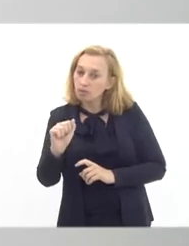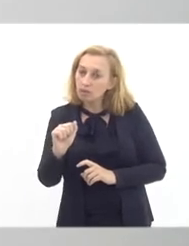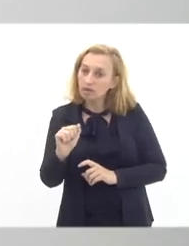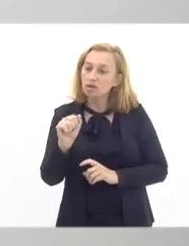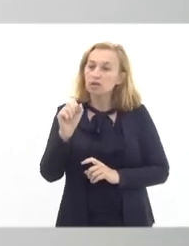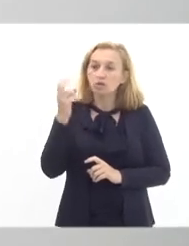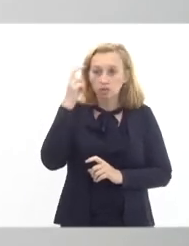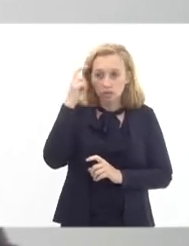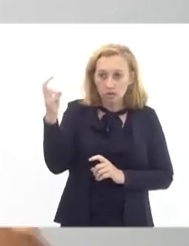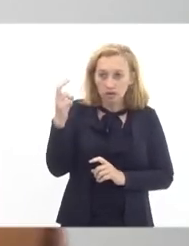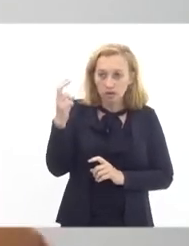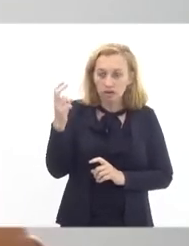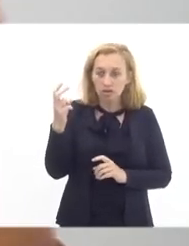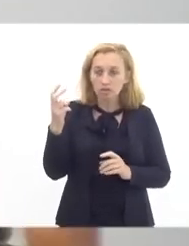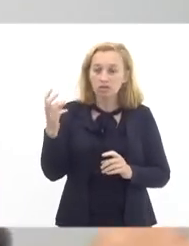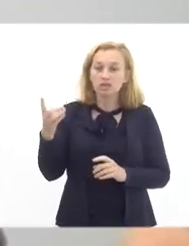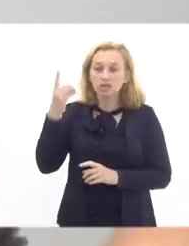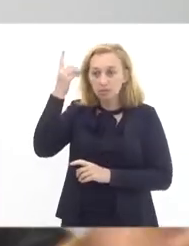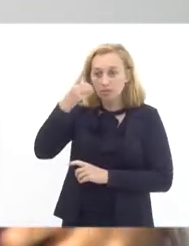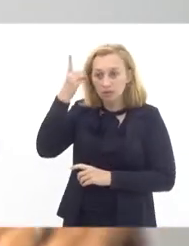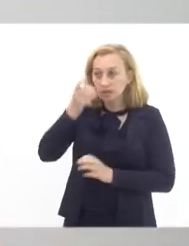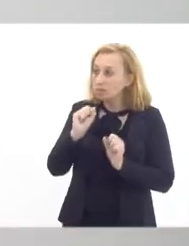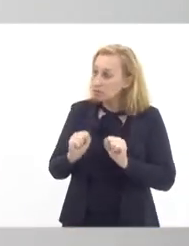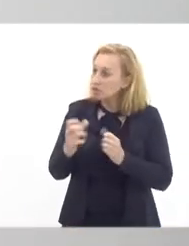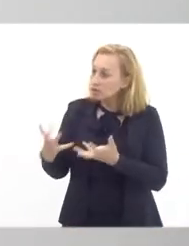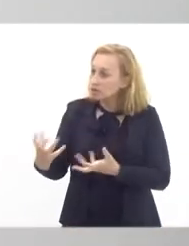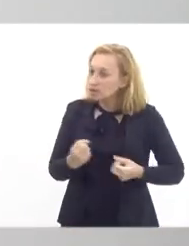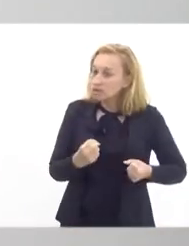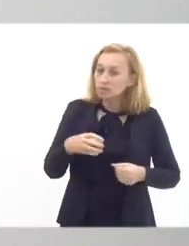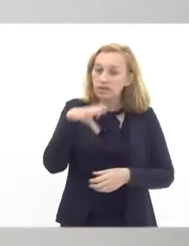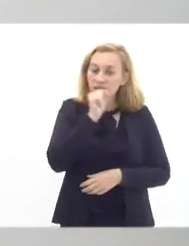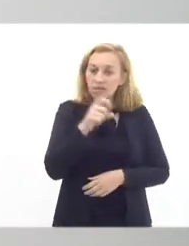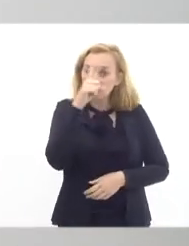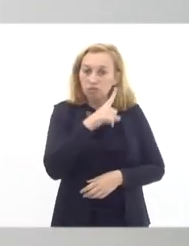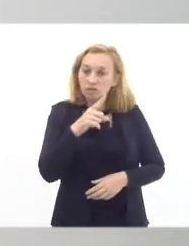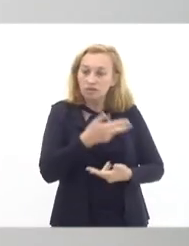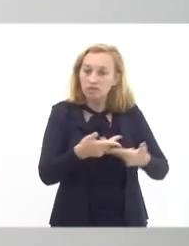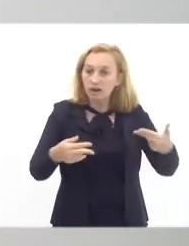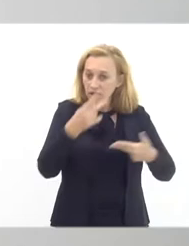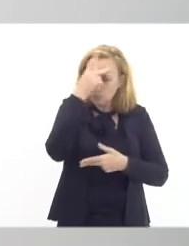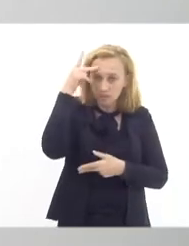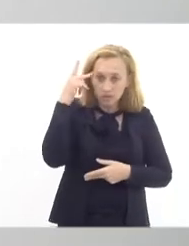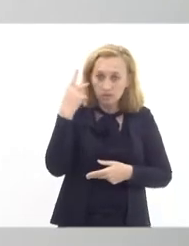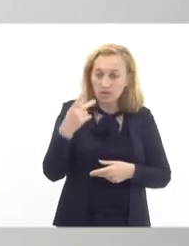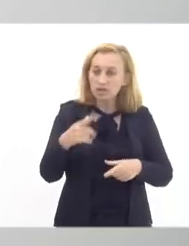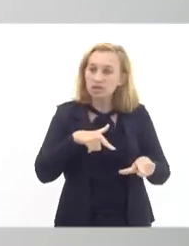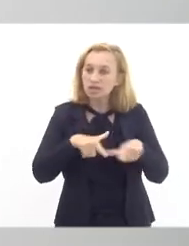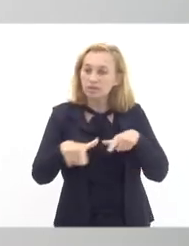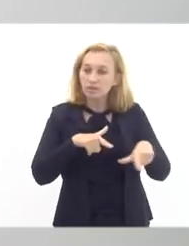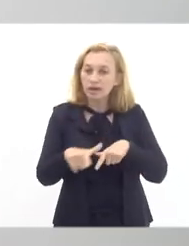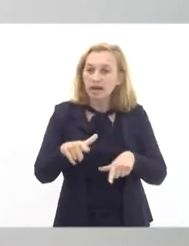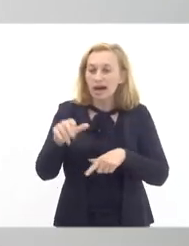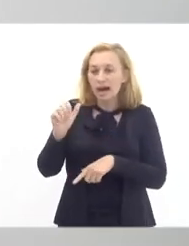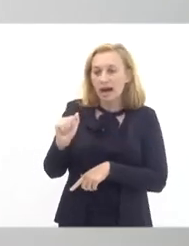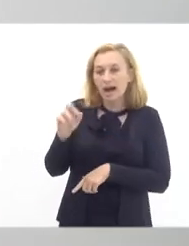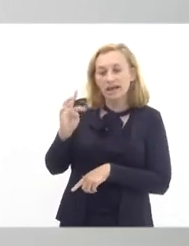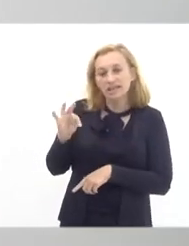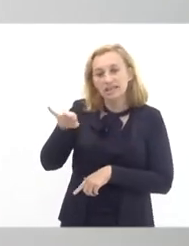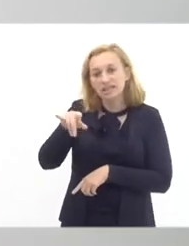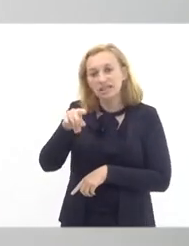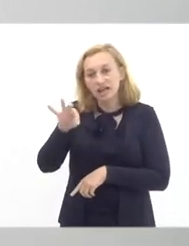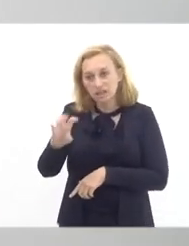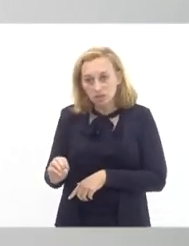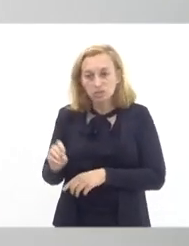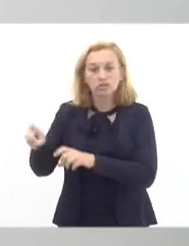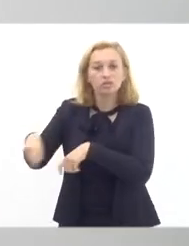deputado Eliomar, pode acolher sábado e domingo tanta gente que trabalha com artesanato na cidade, com a agricultura familiar, né,